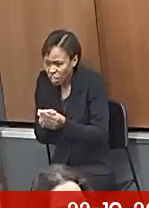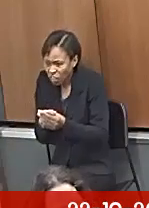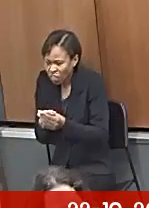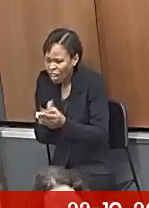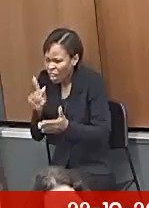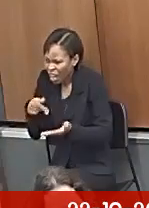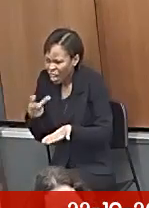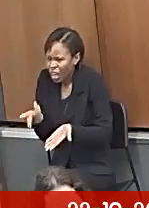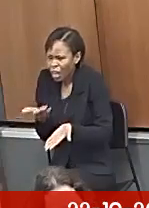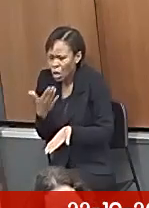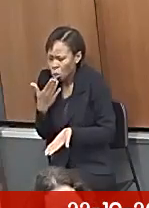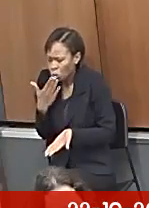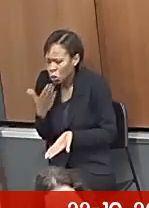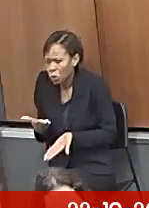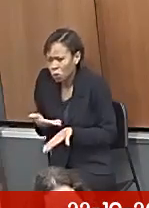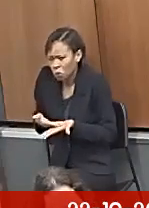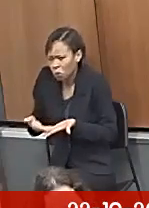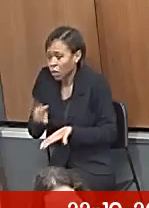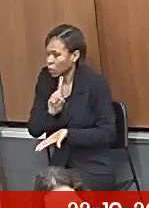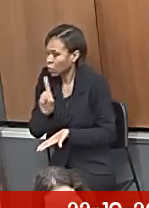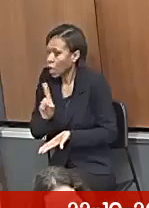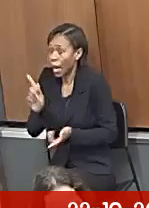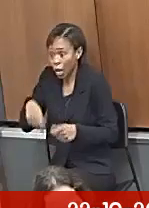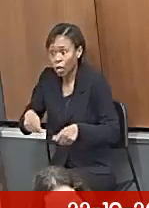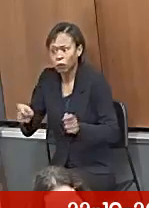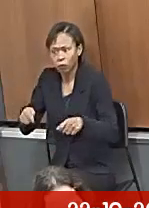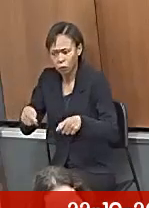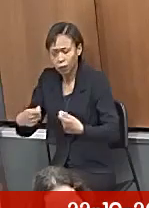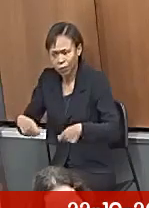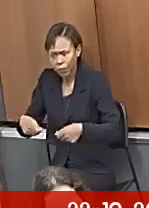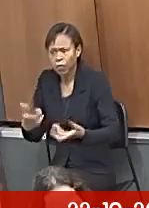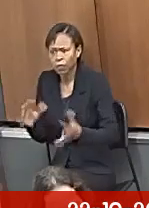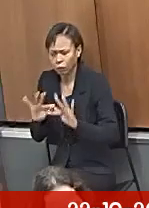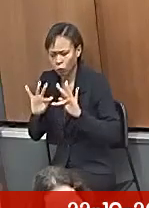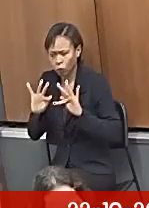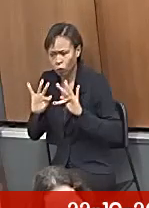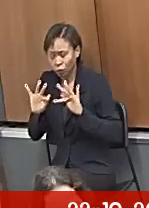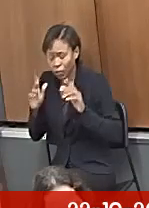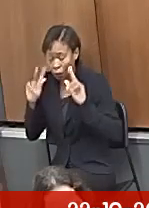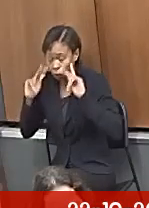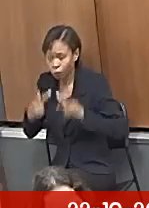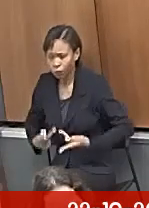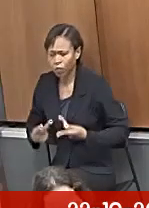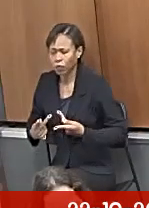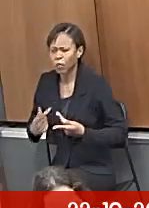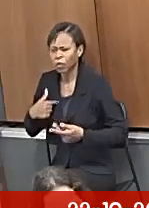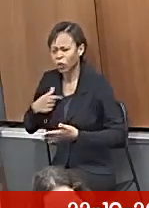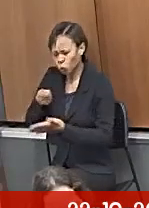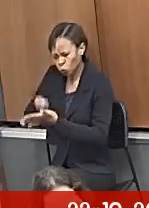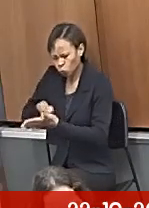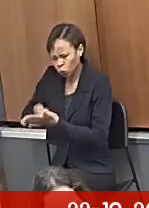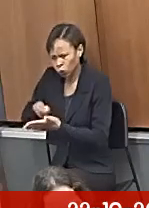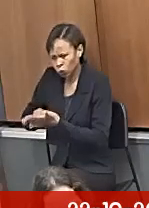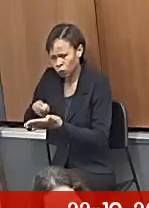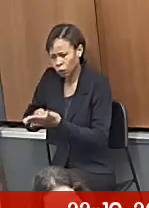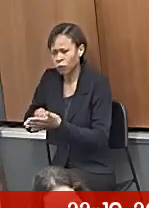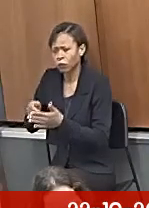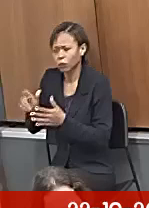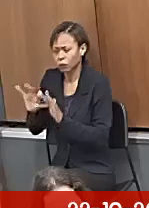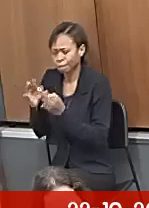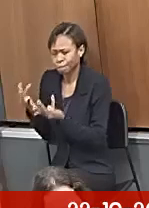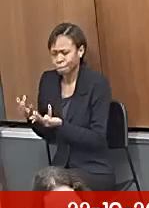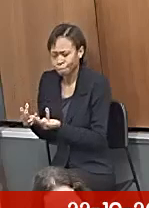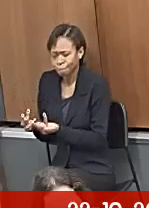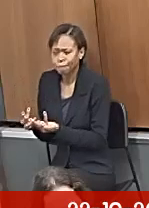uma necessidade humana. A minha luta e a de muitas mães de crianças com deficiência, eu tenho certeza, é para que a minha filha seja